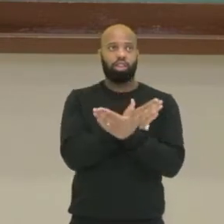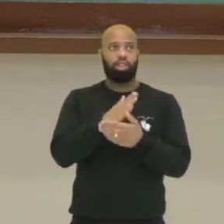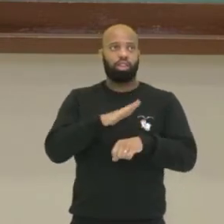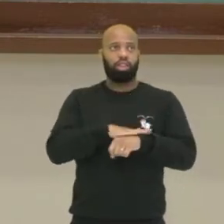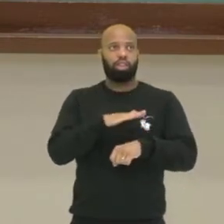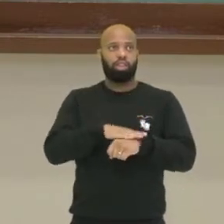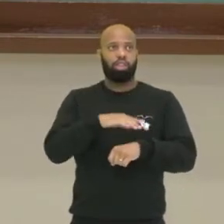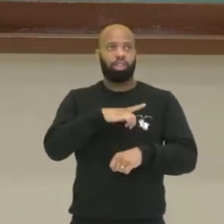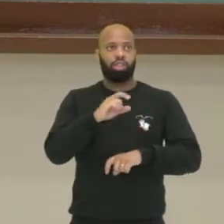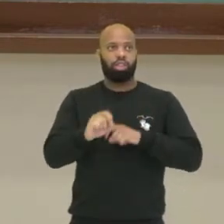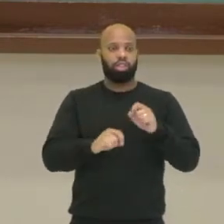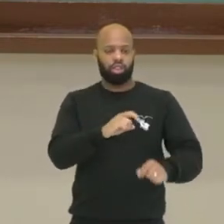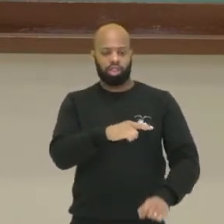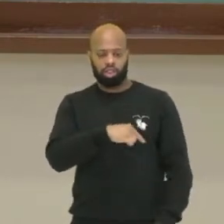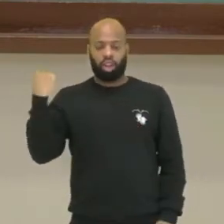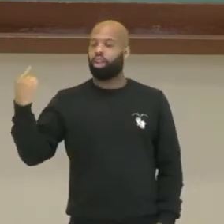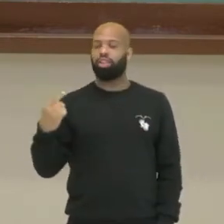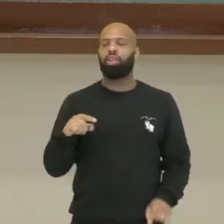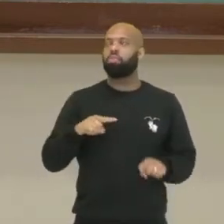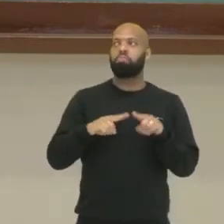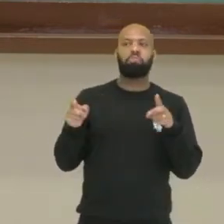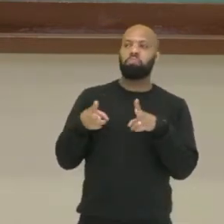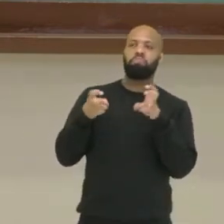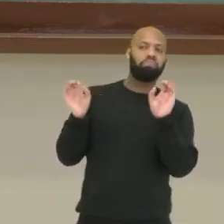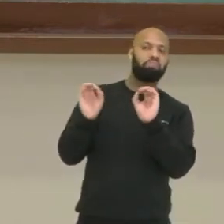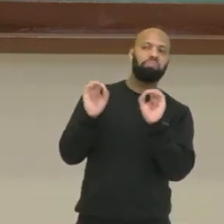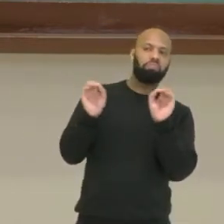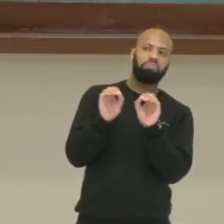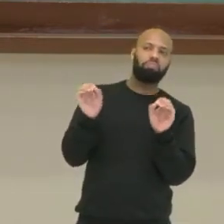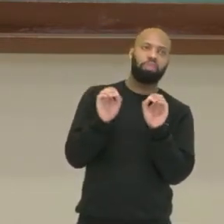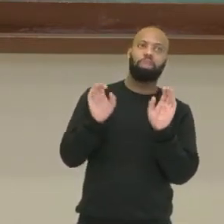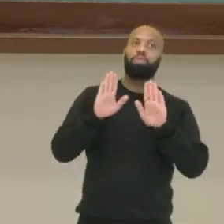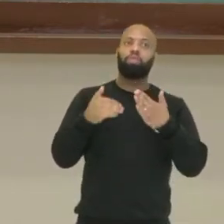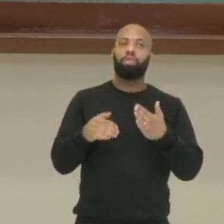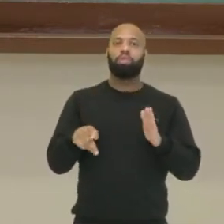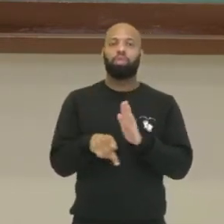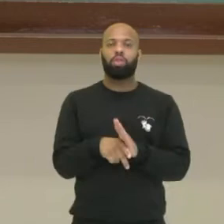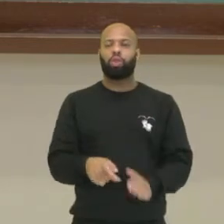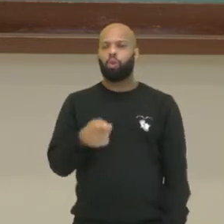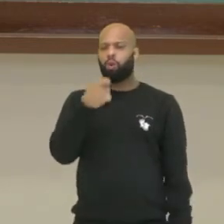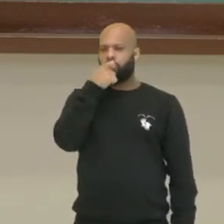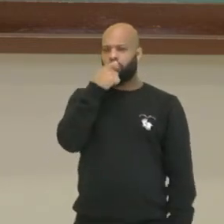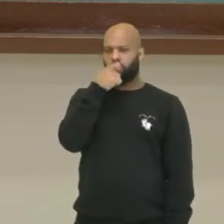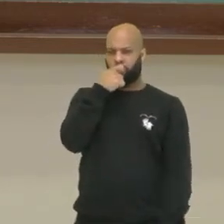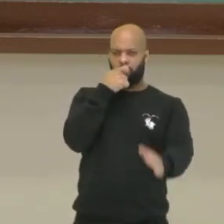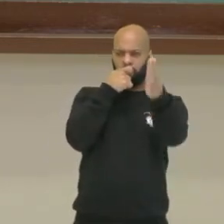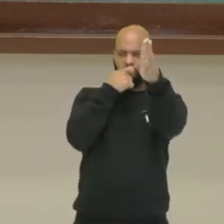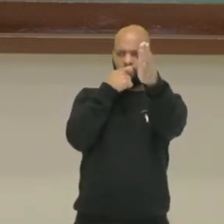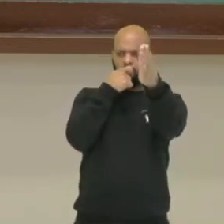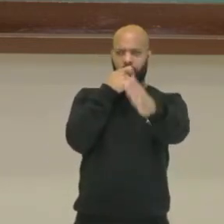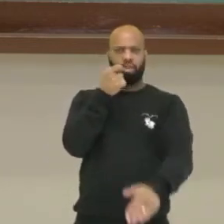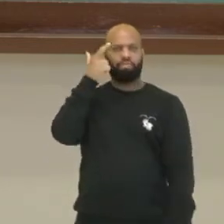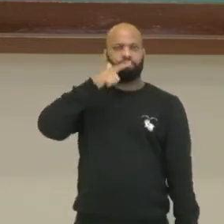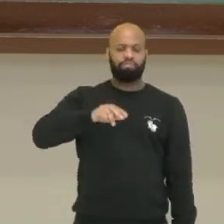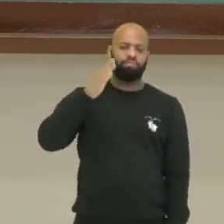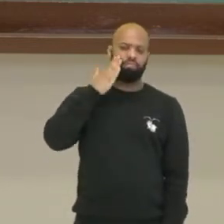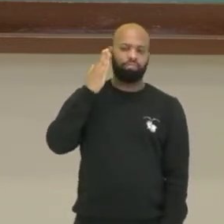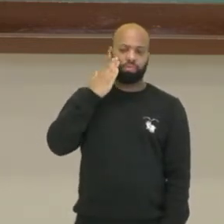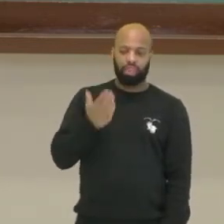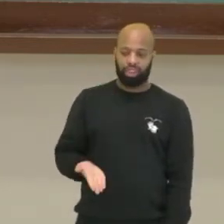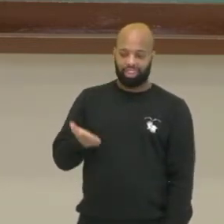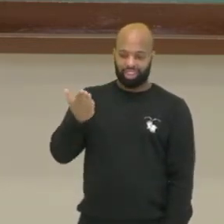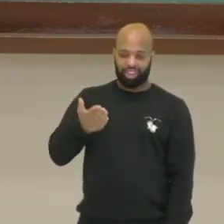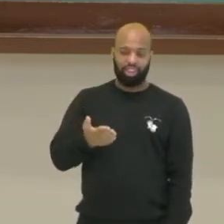passava algum golpe despercebido e para que os juízes conseguissem ver que a